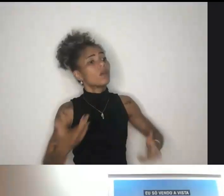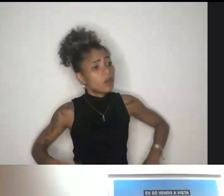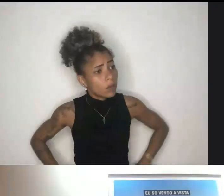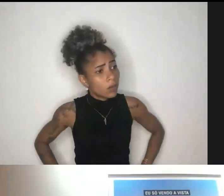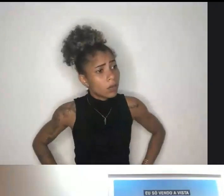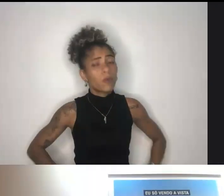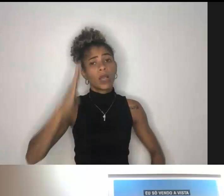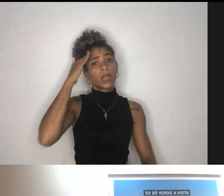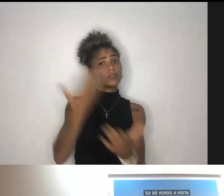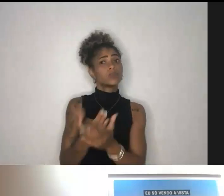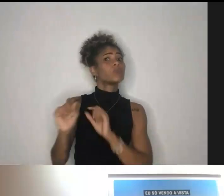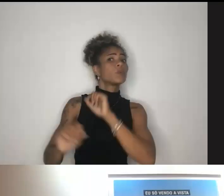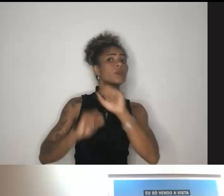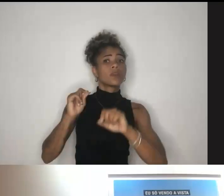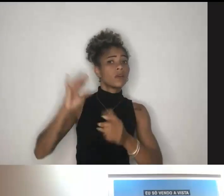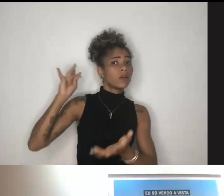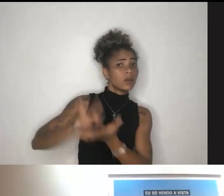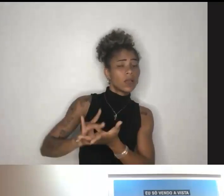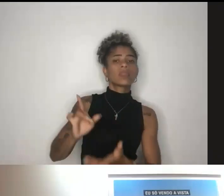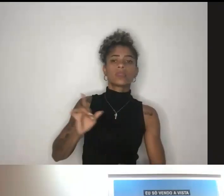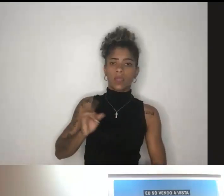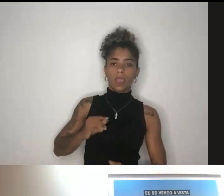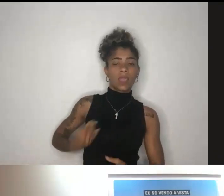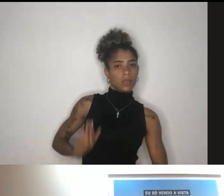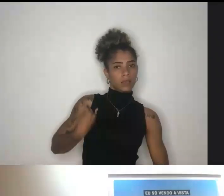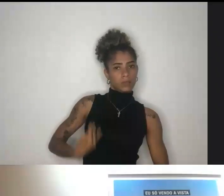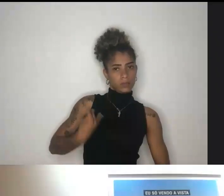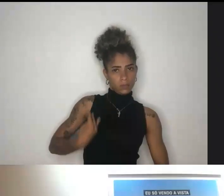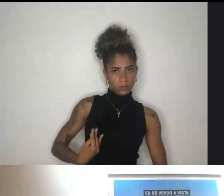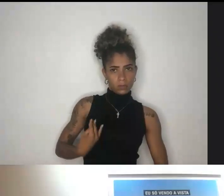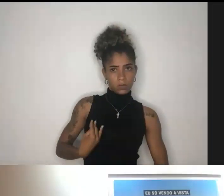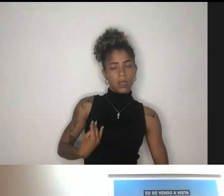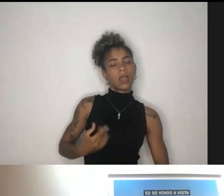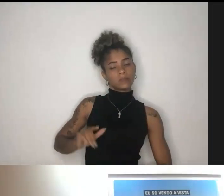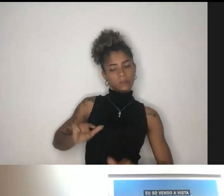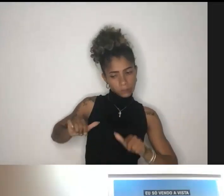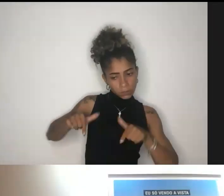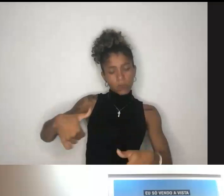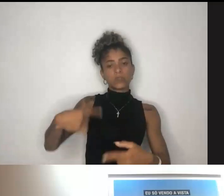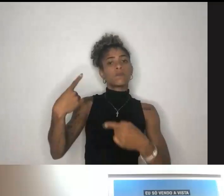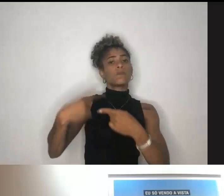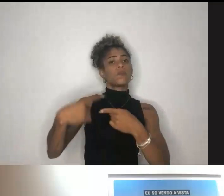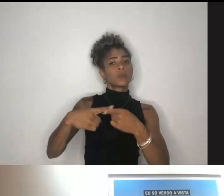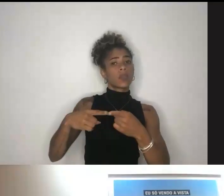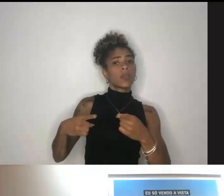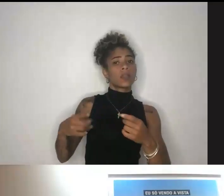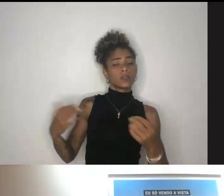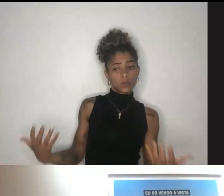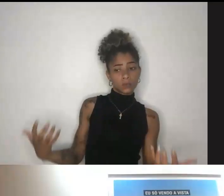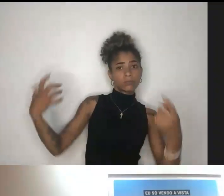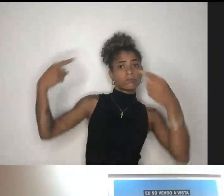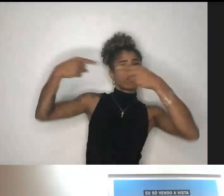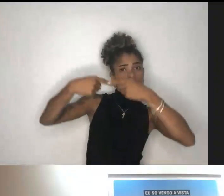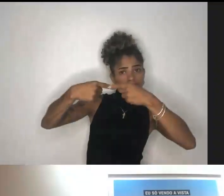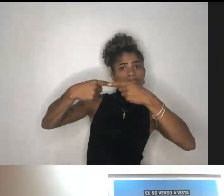acredito muito que que deve existir esses movimentos porque eles convergem é o